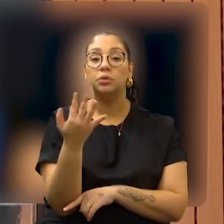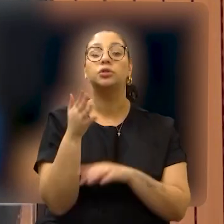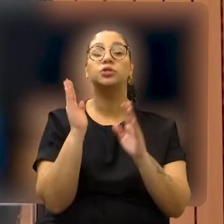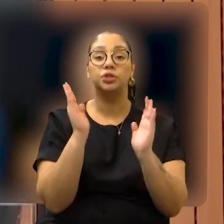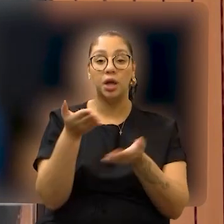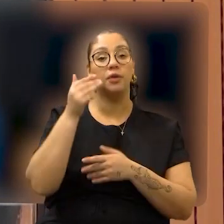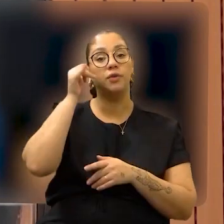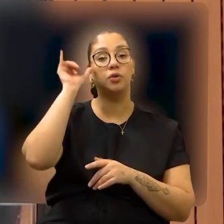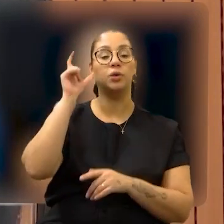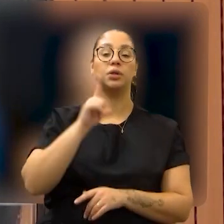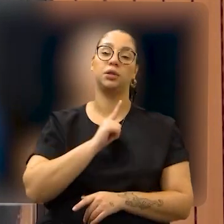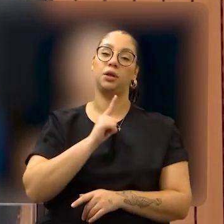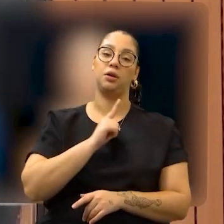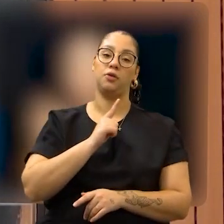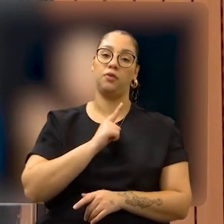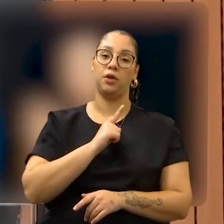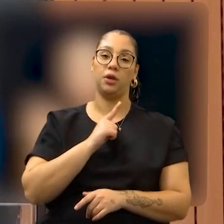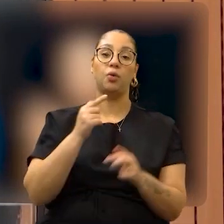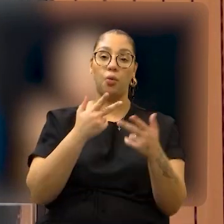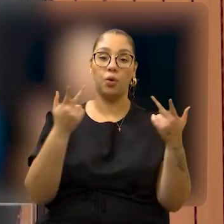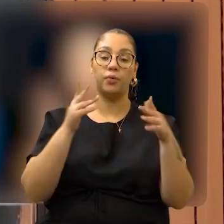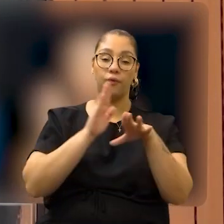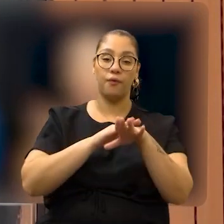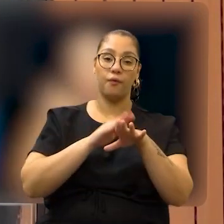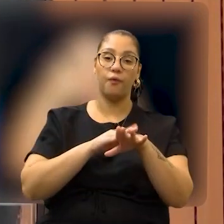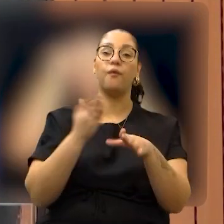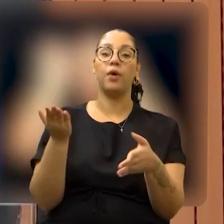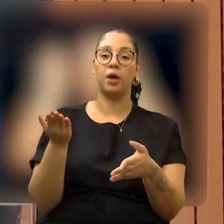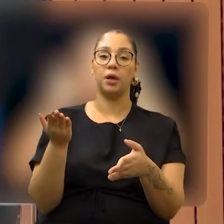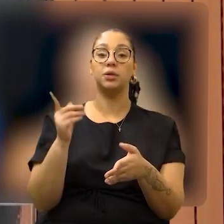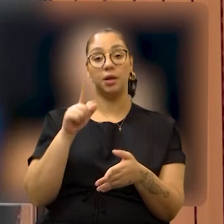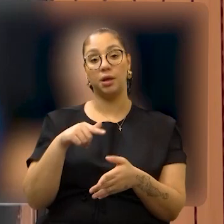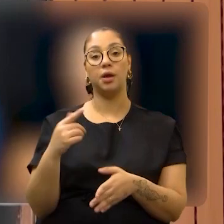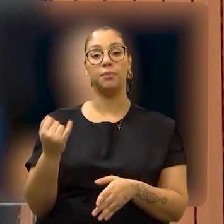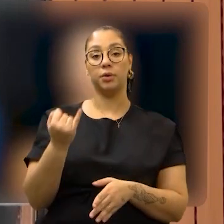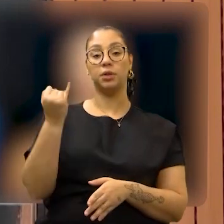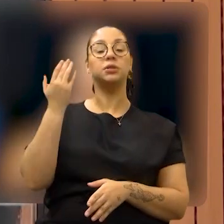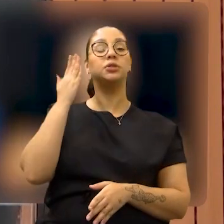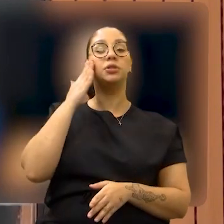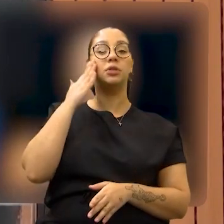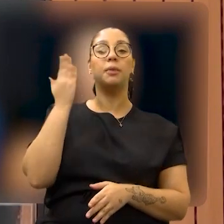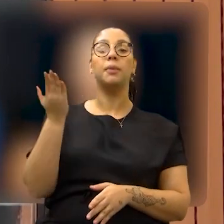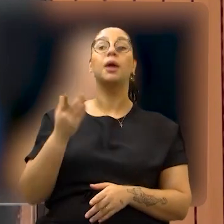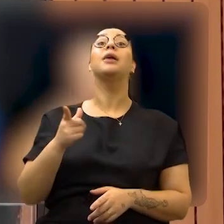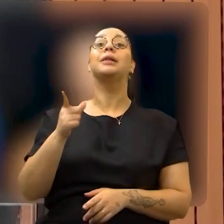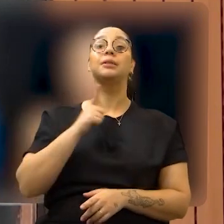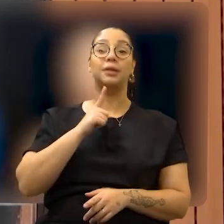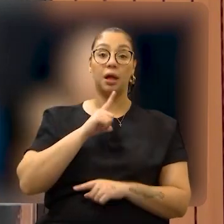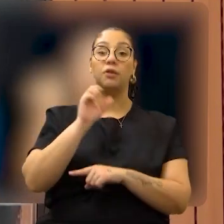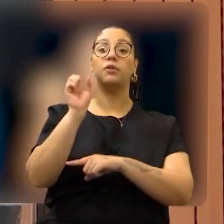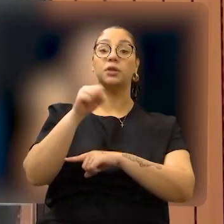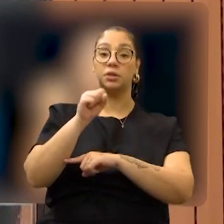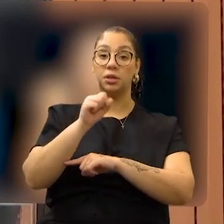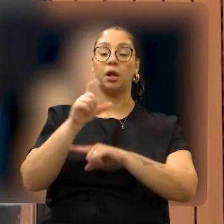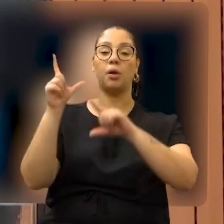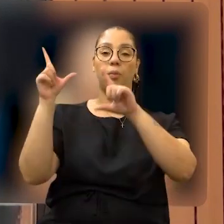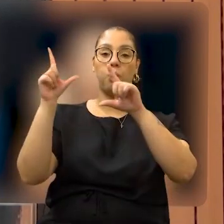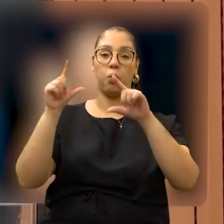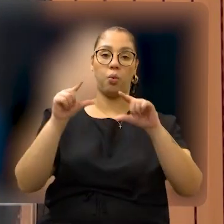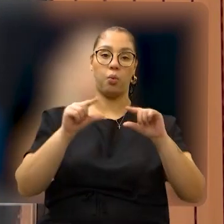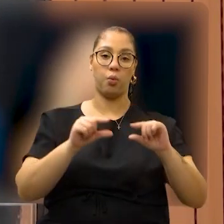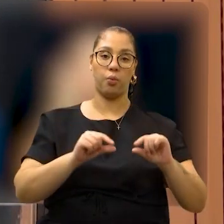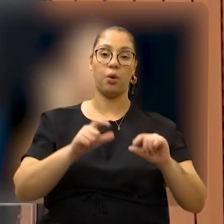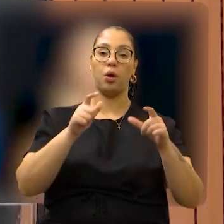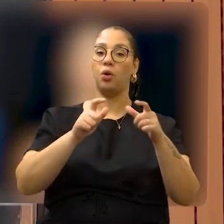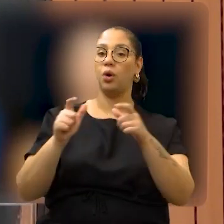o quanto já foi evitado, com todas as ações que foram tomadas. É essa a importância de se saber que houve, sim,